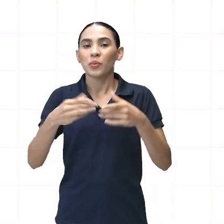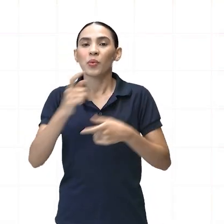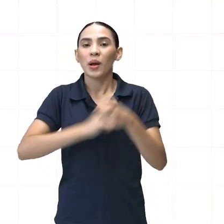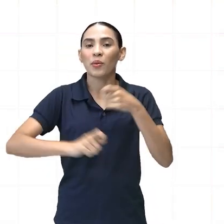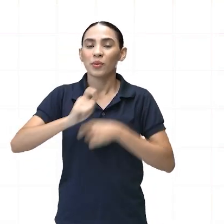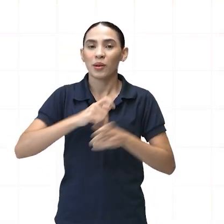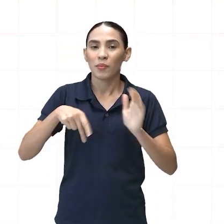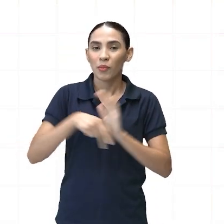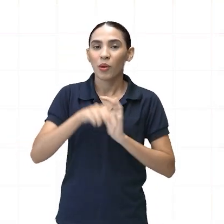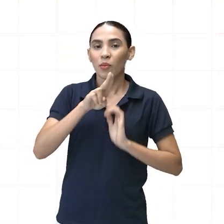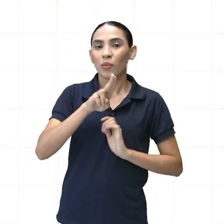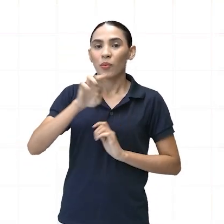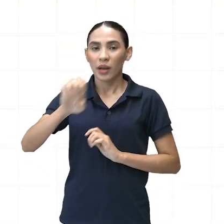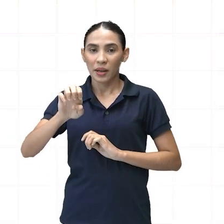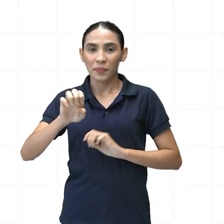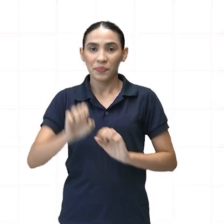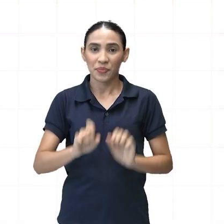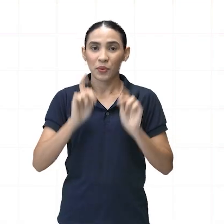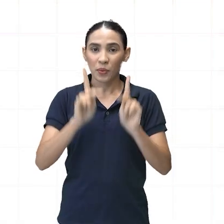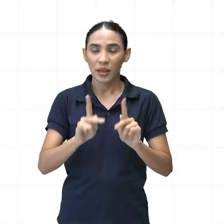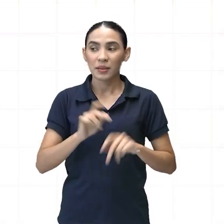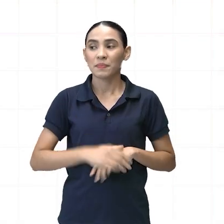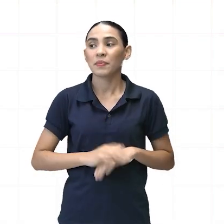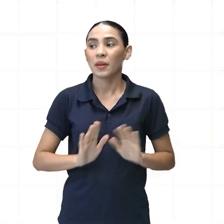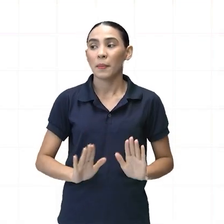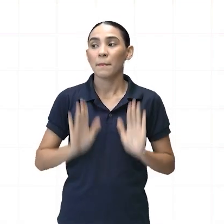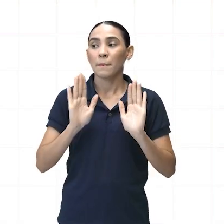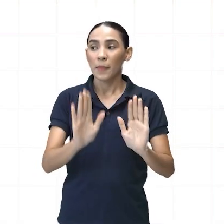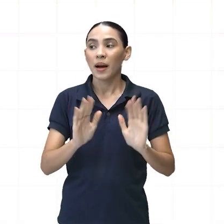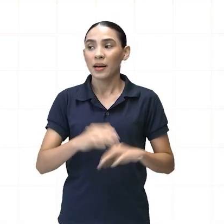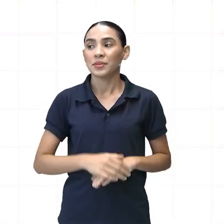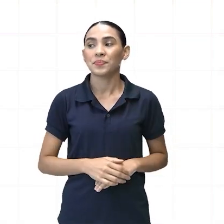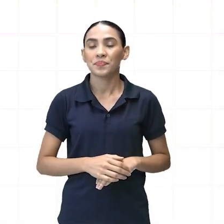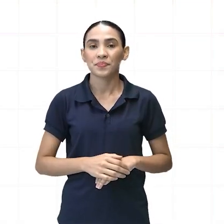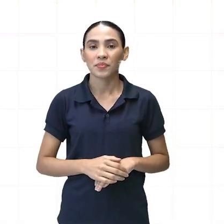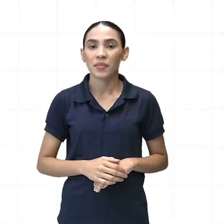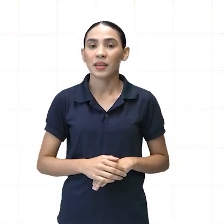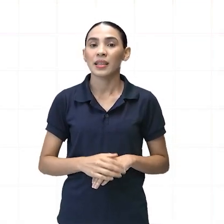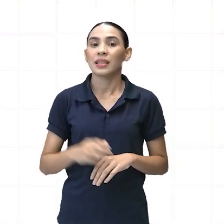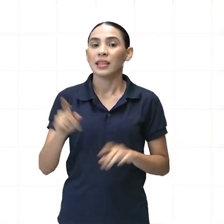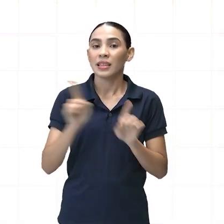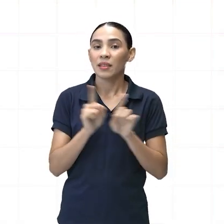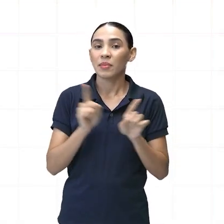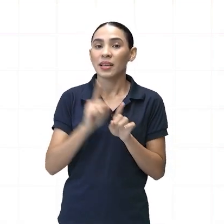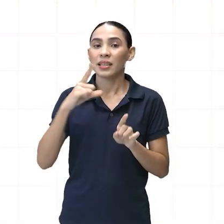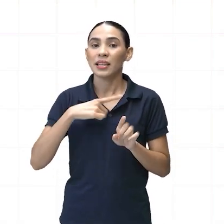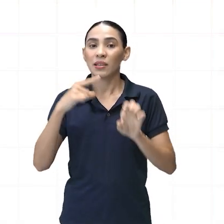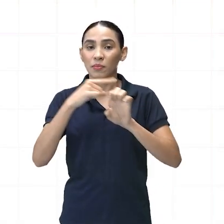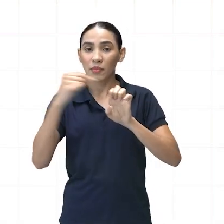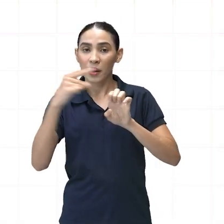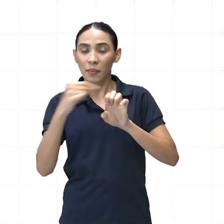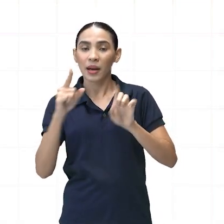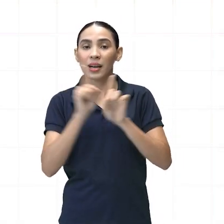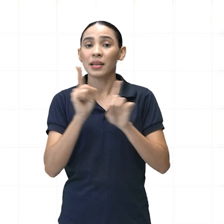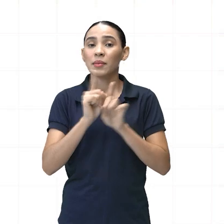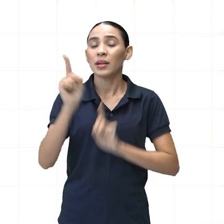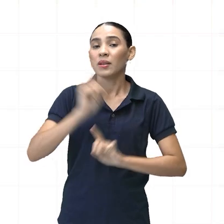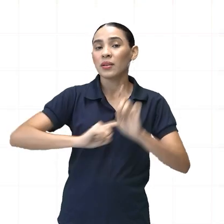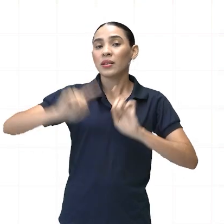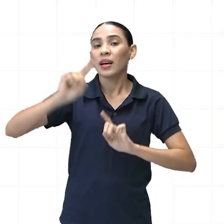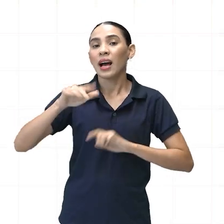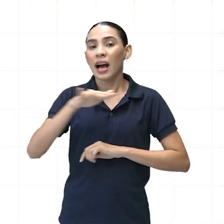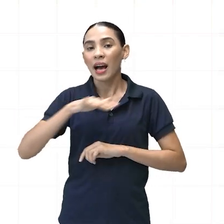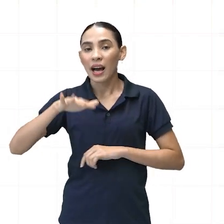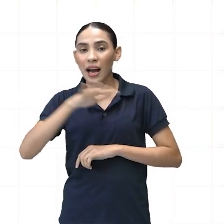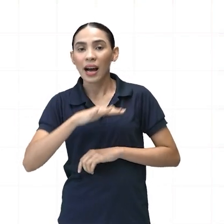econômico da União Europeia, ok? Mas, além da inovação e do empreendedorismo, gente, a